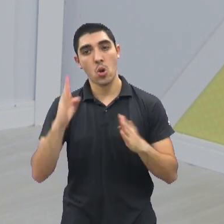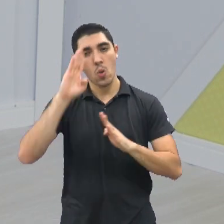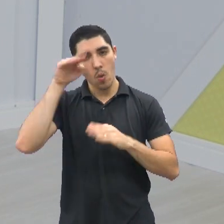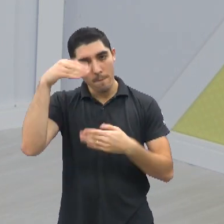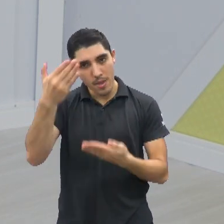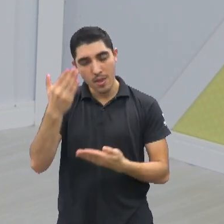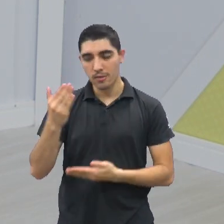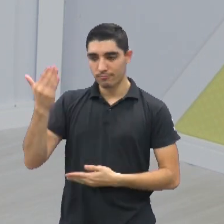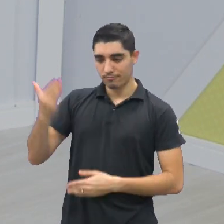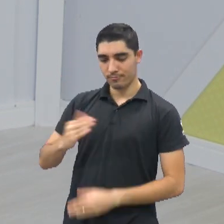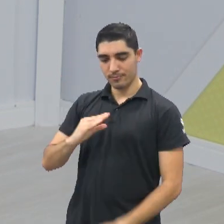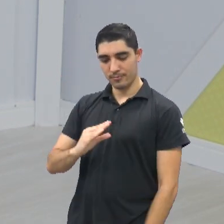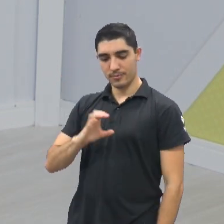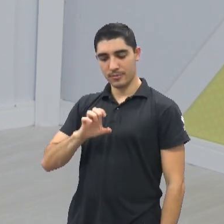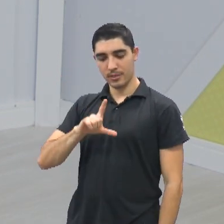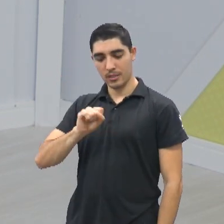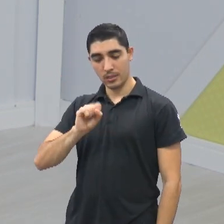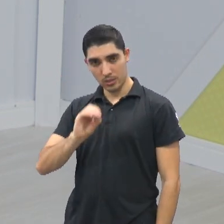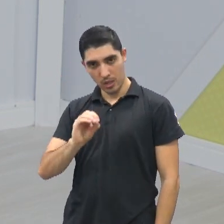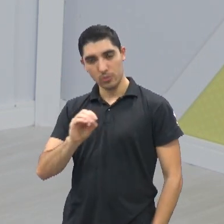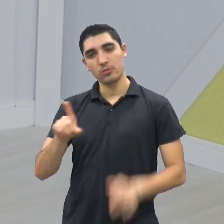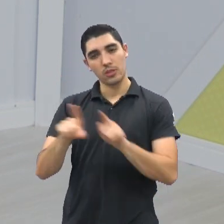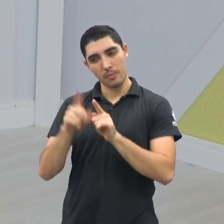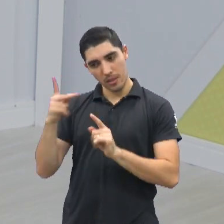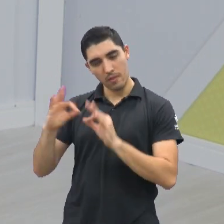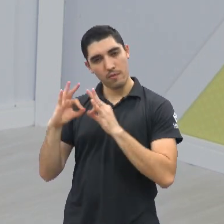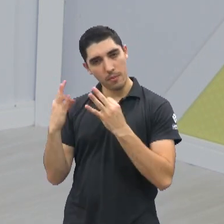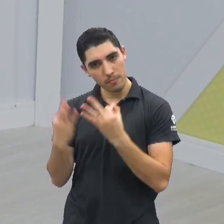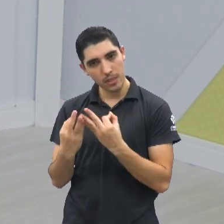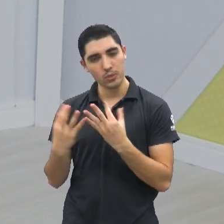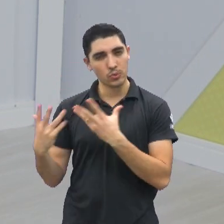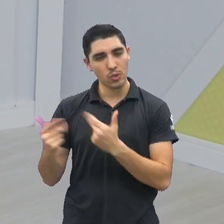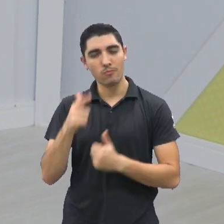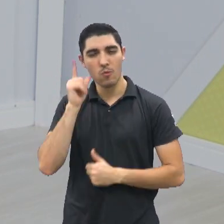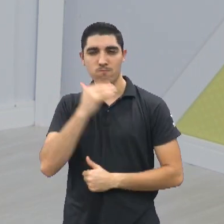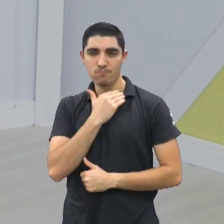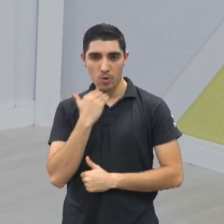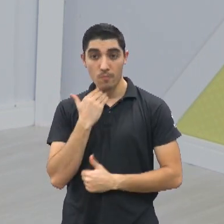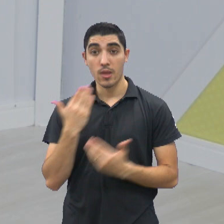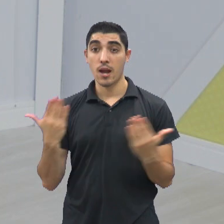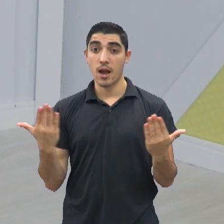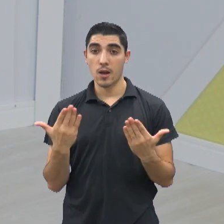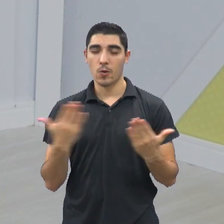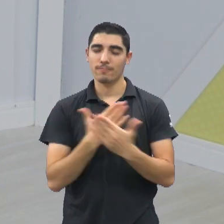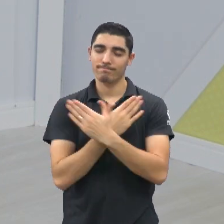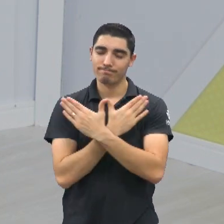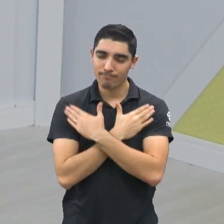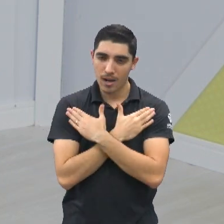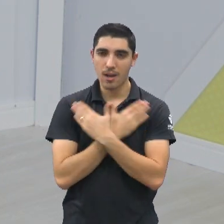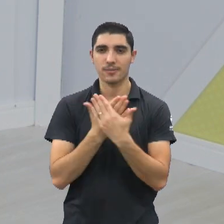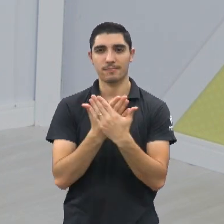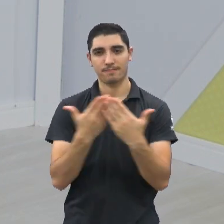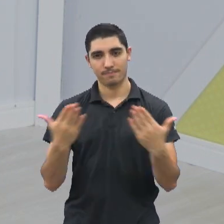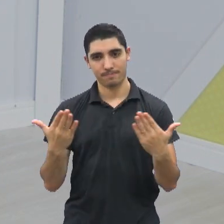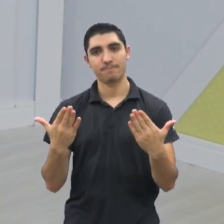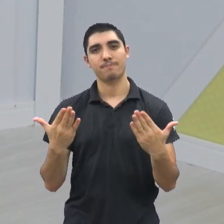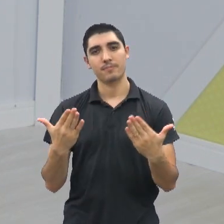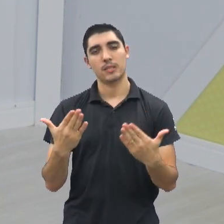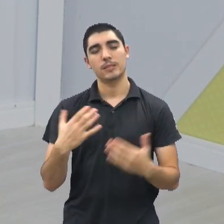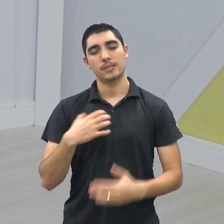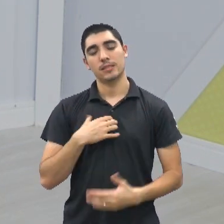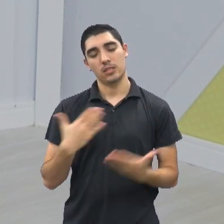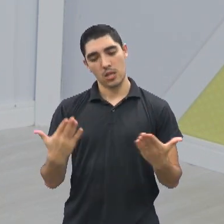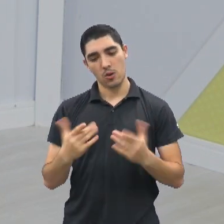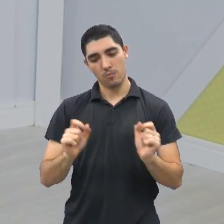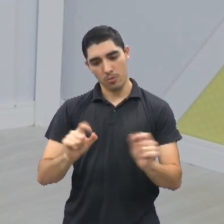Celso Monteiro e ao próprio Celso Monteiro que nos deixou ontem fica um grande abraço à família os nossos sentimentos e o programa de hoje